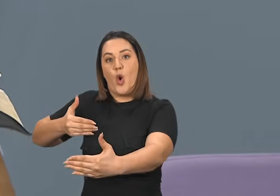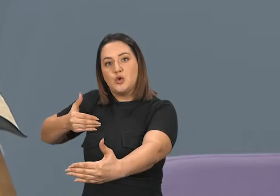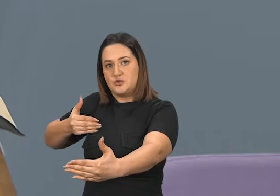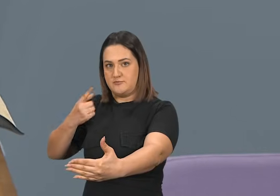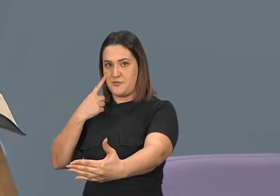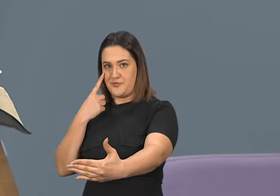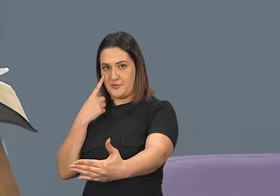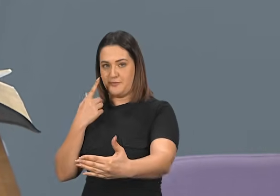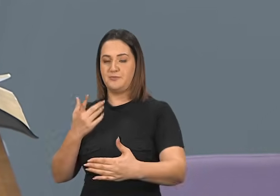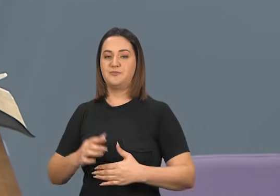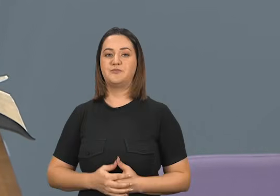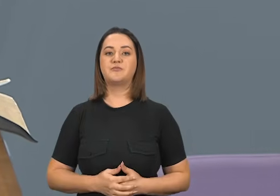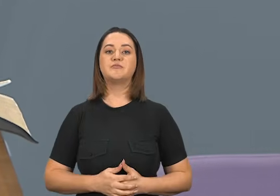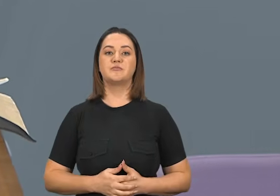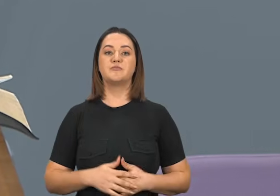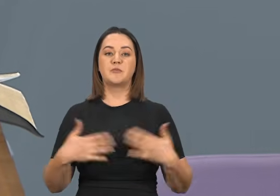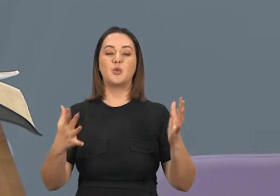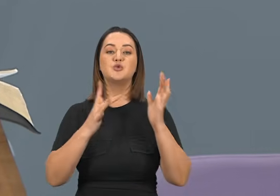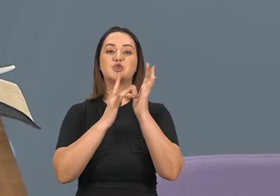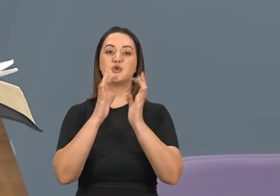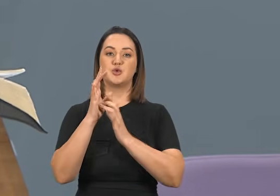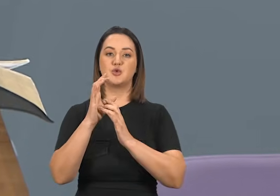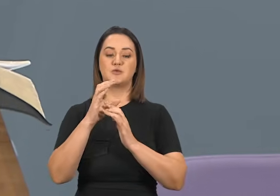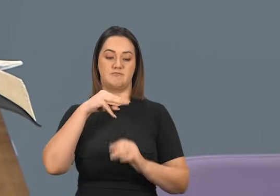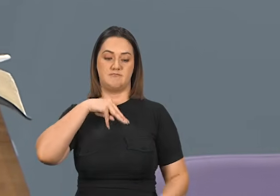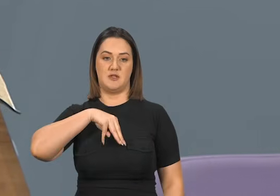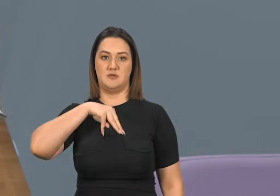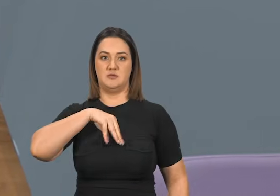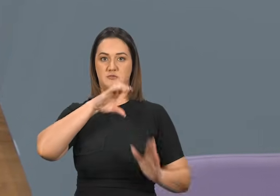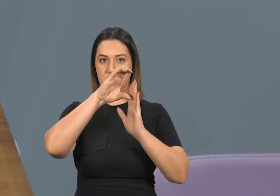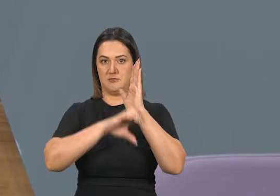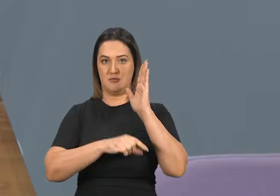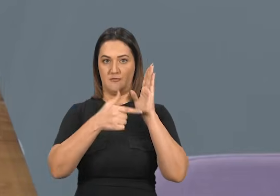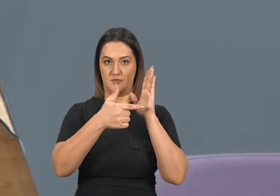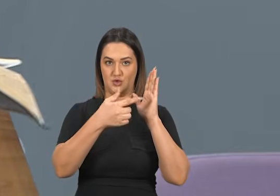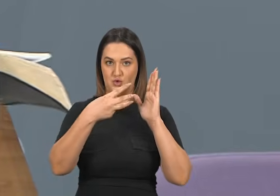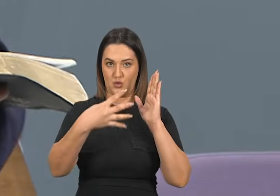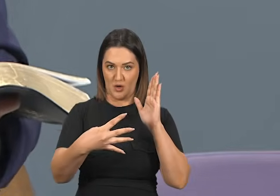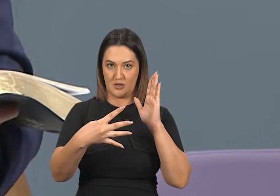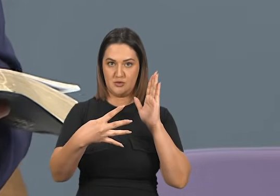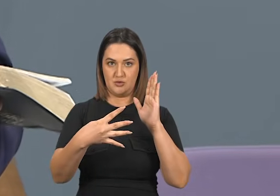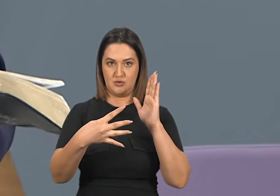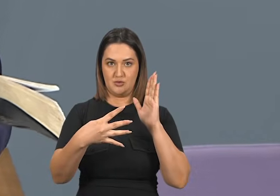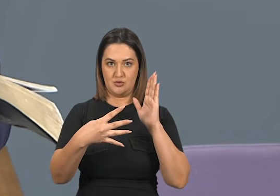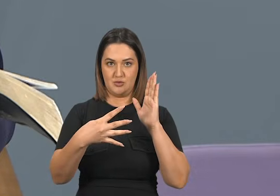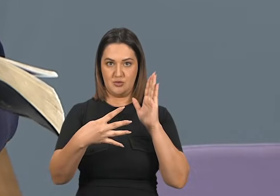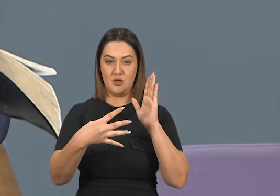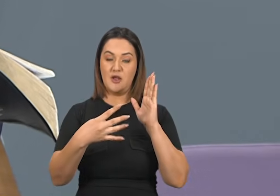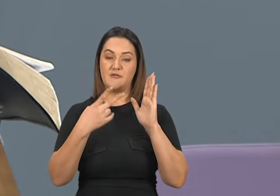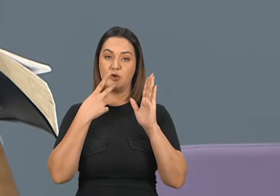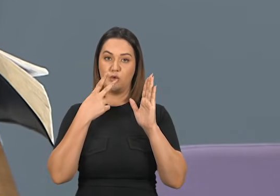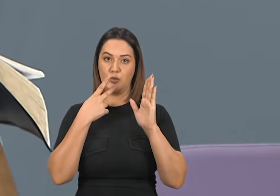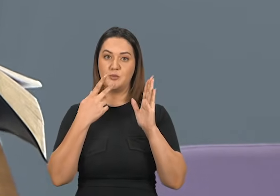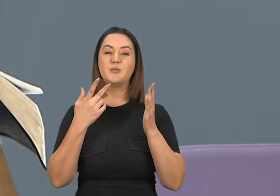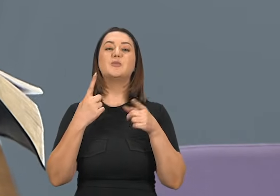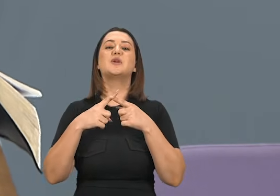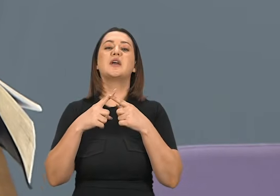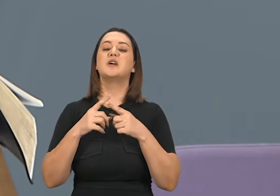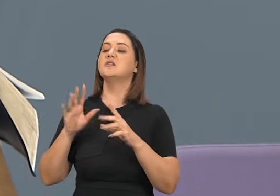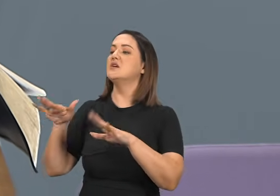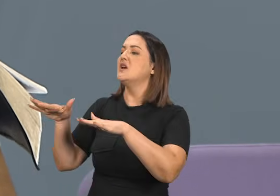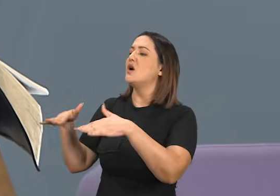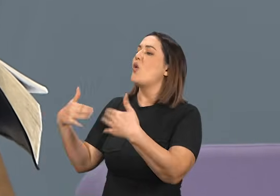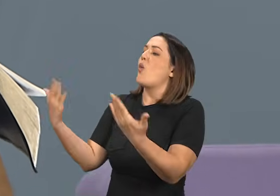longe desse dia. Então, Jesus aqui em Mateus 24, se você percebeu, a pergunta do verso 3